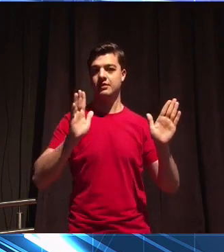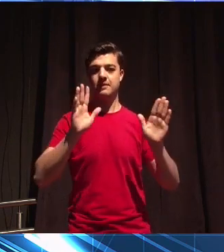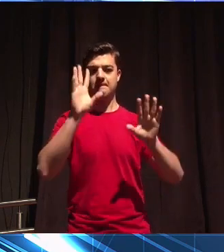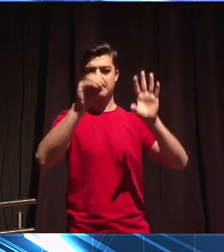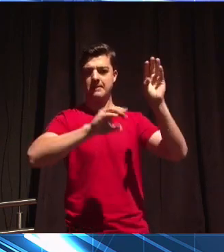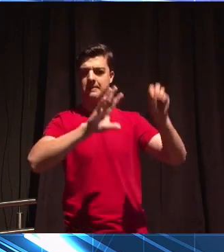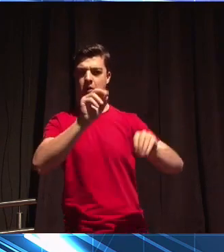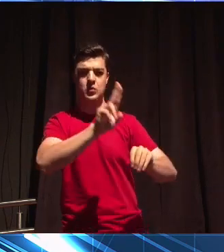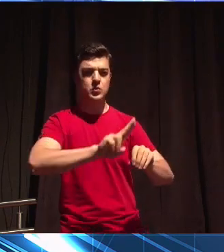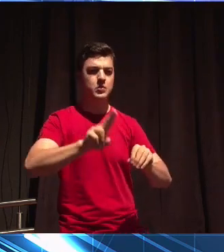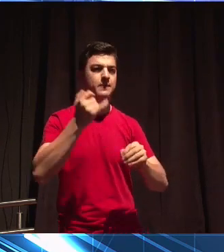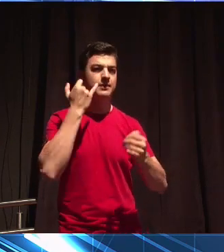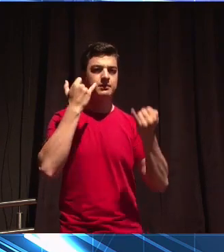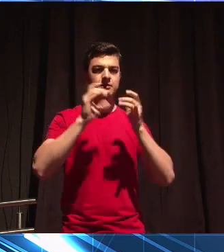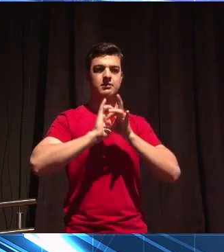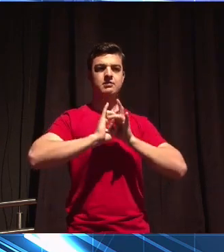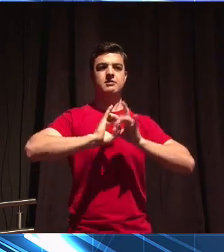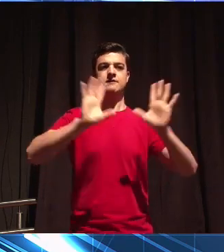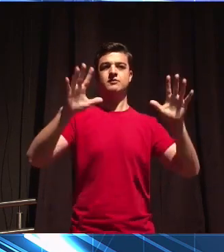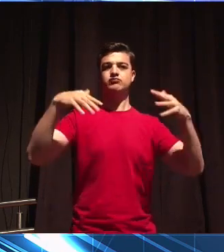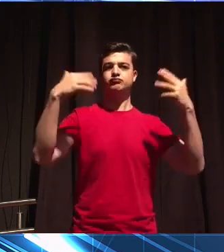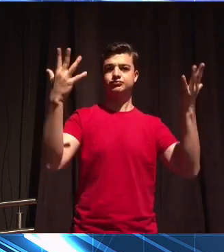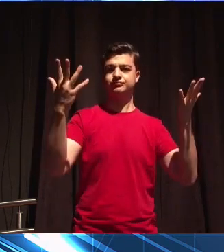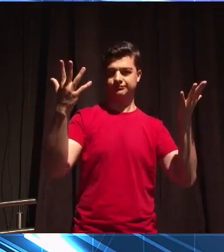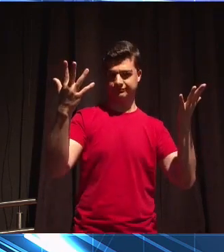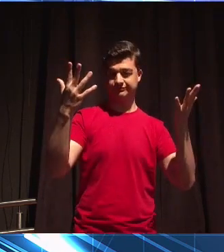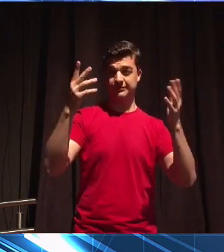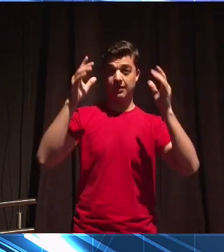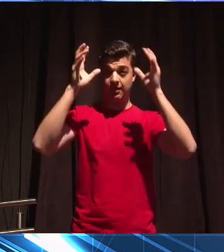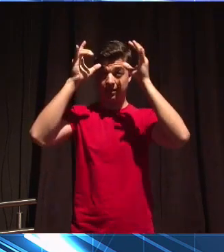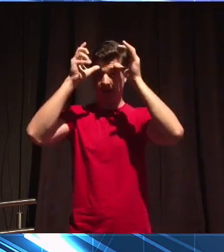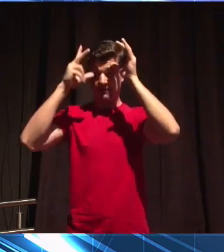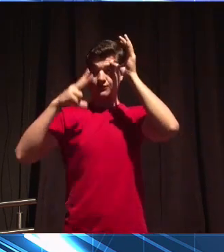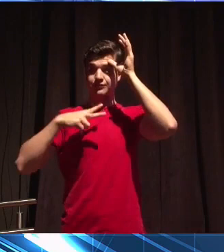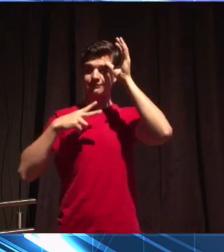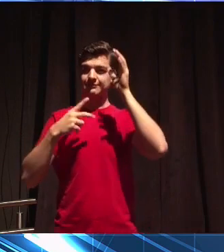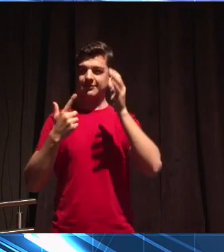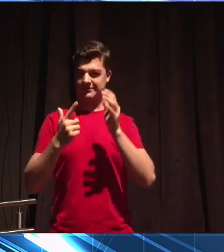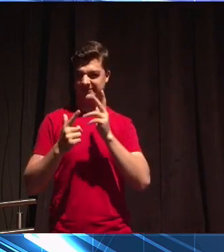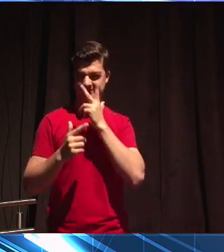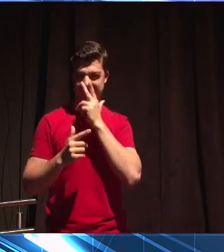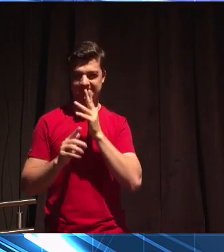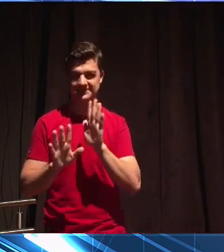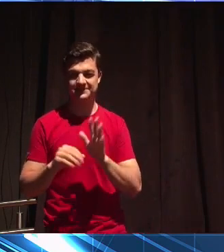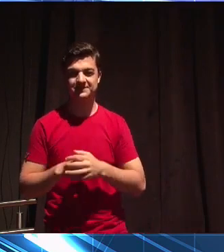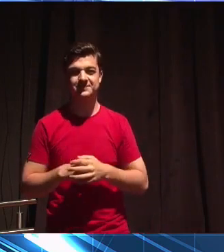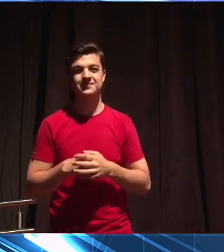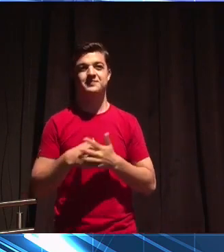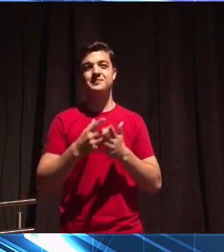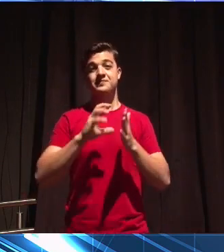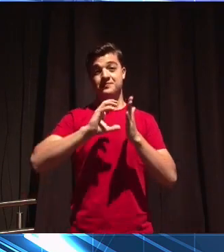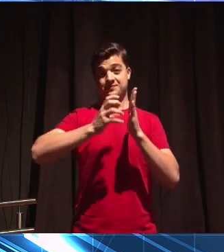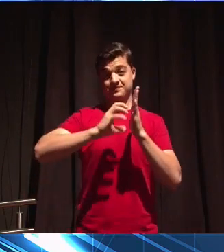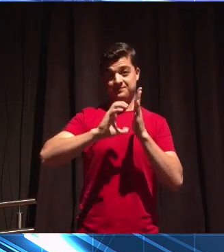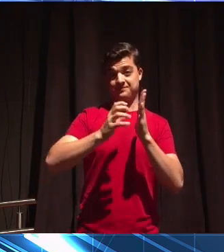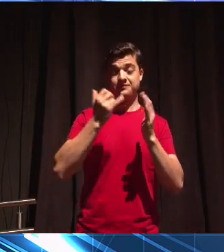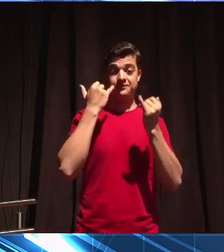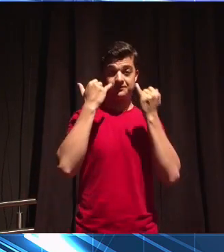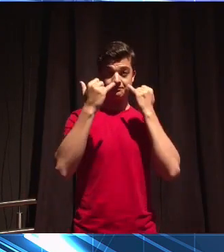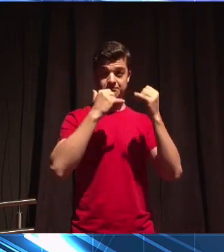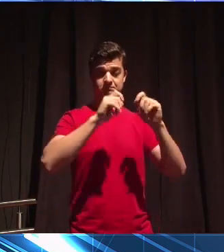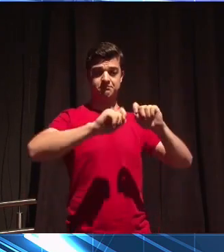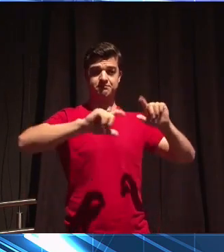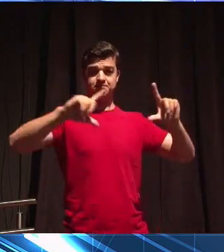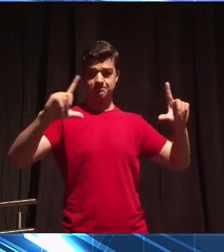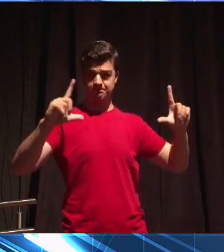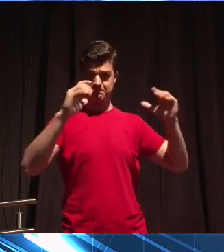O segundo ponto, pensando agora como, tudo bem, eu tenho uma base de dados, posso trabalhar, às vezes eu tenho um consentimento ali, inclusive